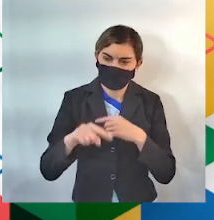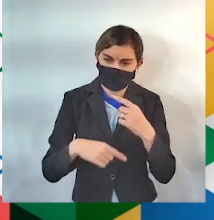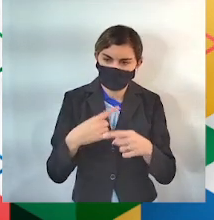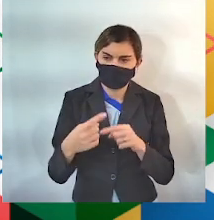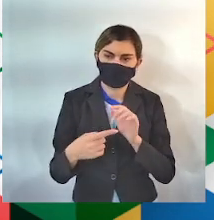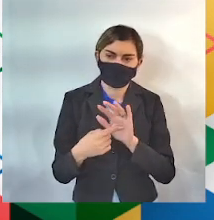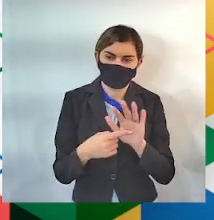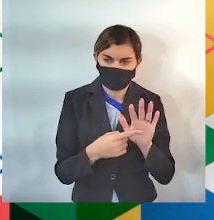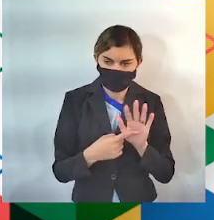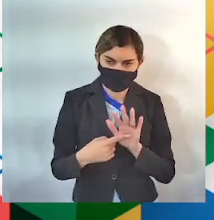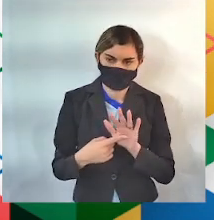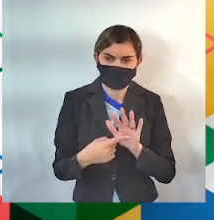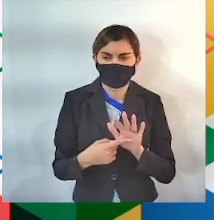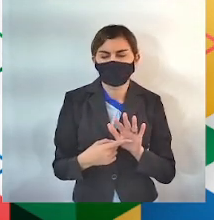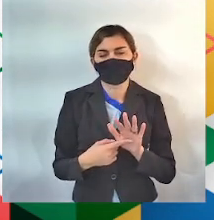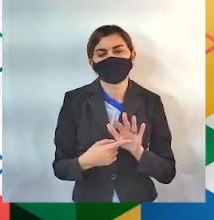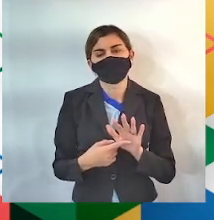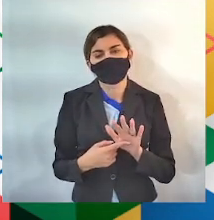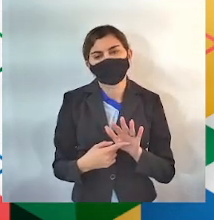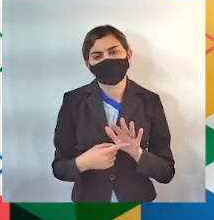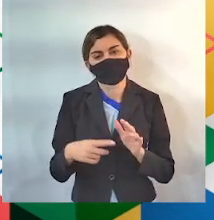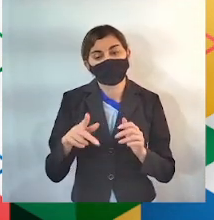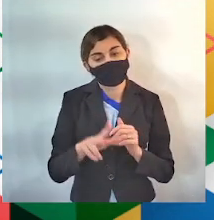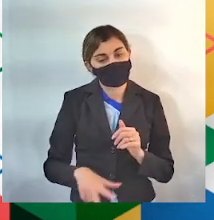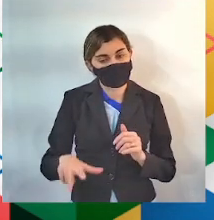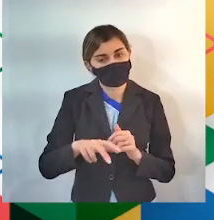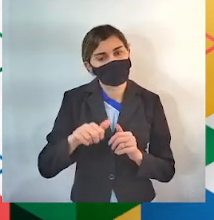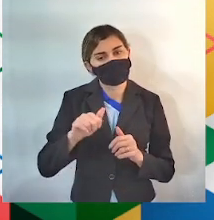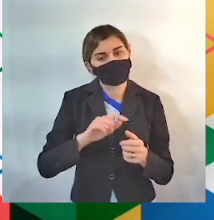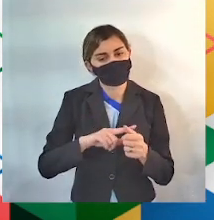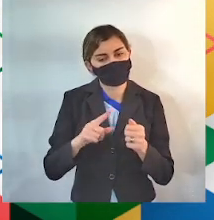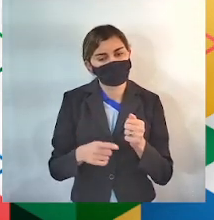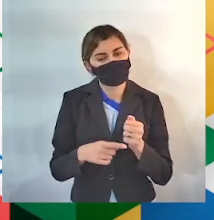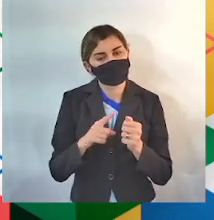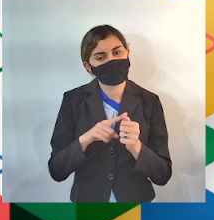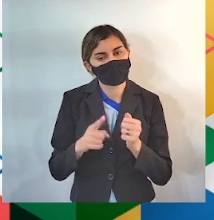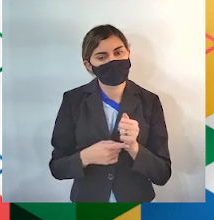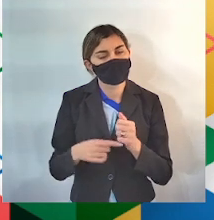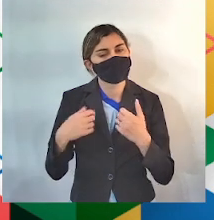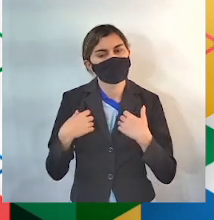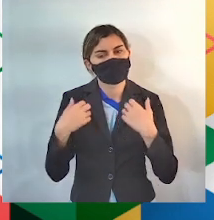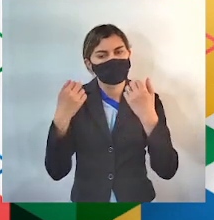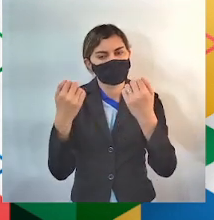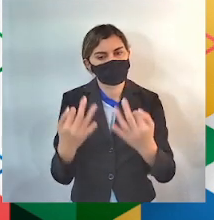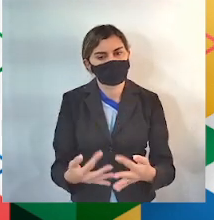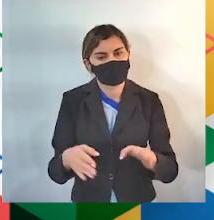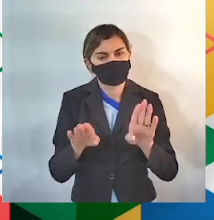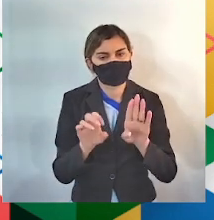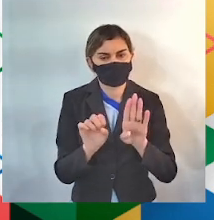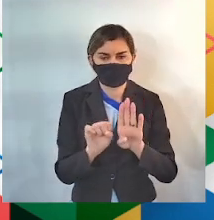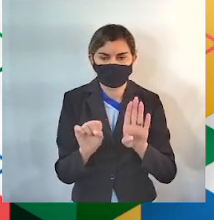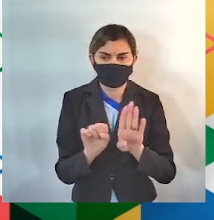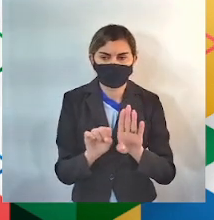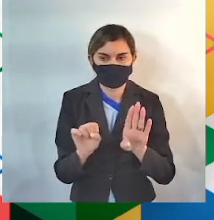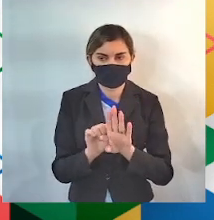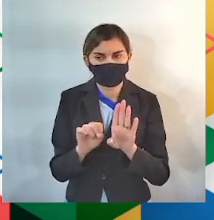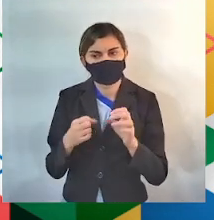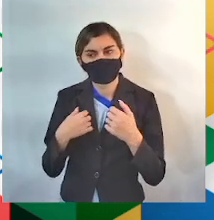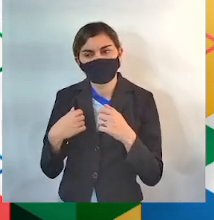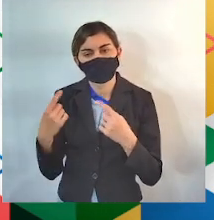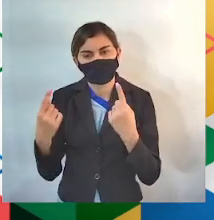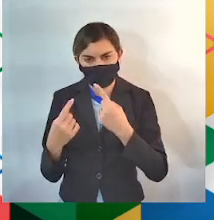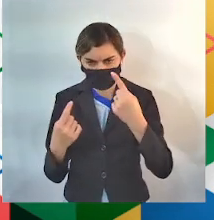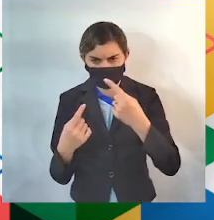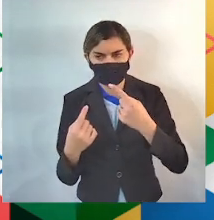demonstrative adjectives, pronomes adjetivos, que descrevem o substantivo, por exemplo. No